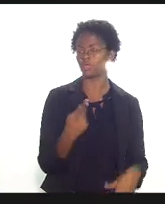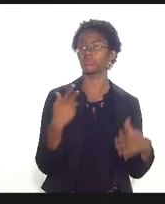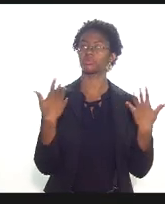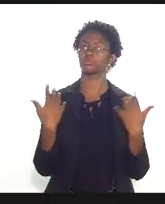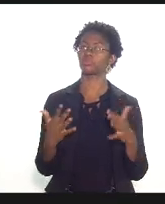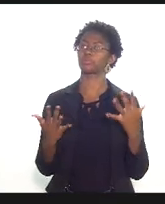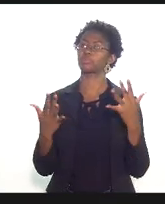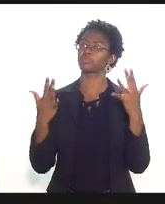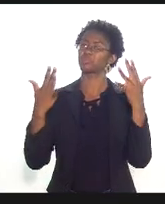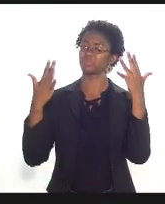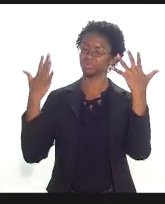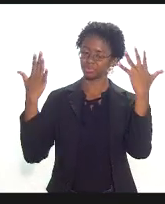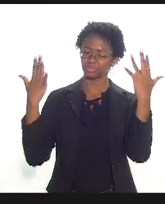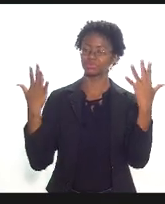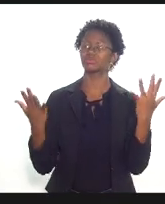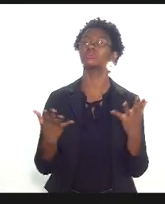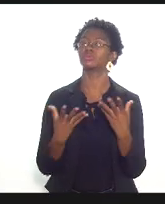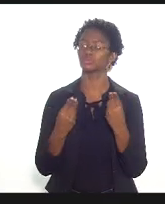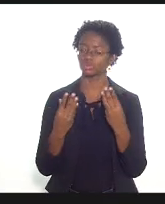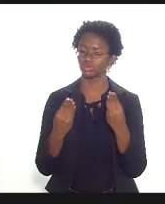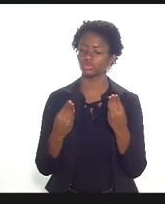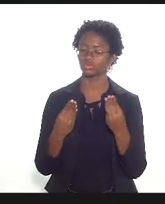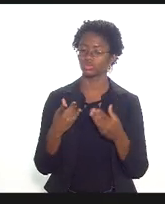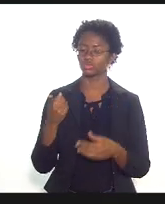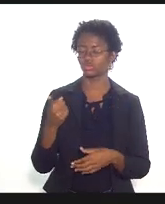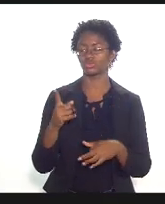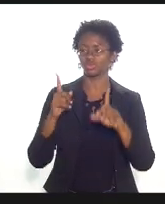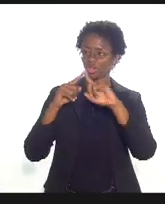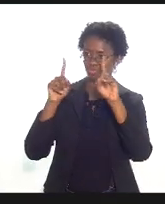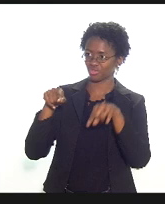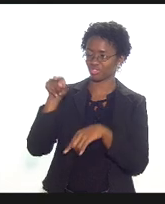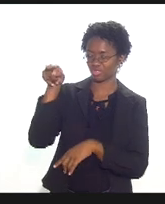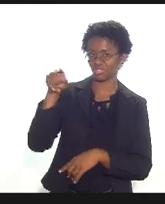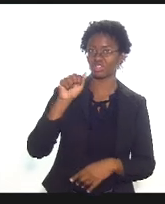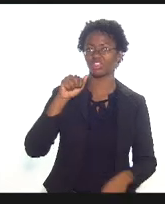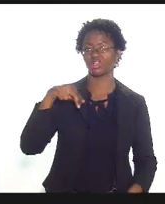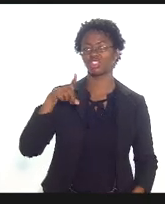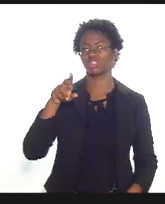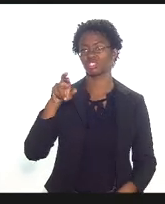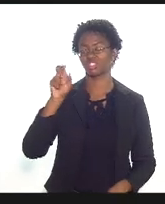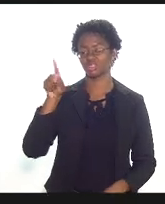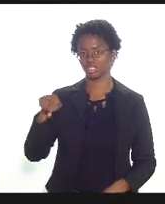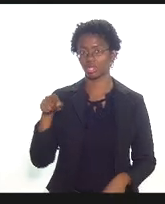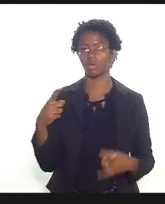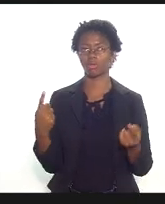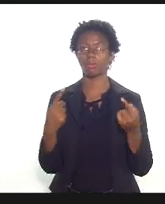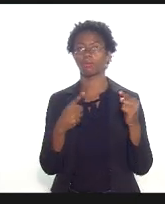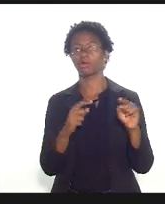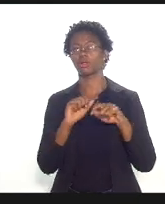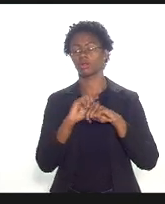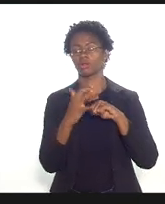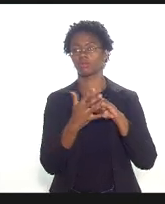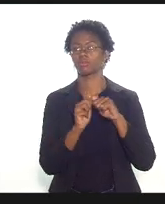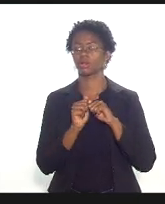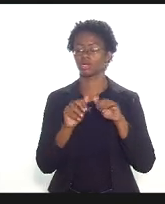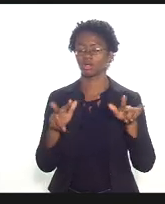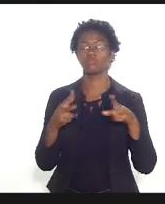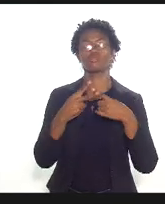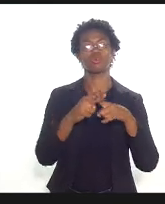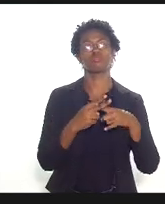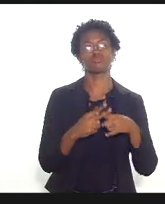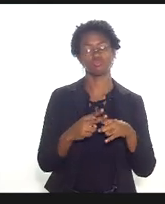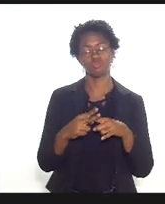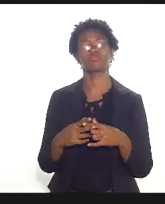enalteço, né, muito o papel do André no combate a essa pandemia, no ajuste, na